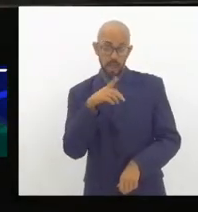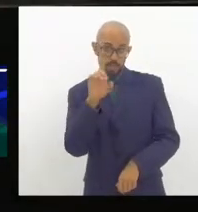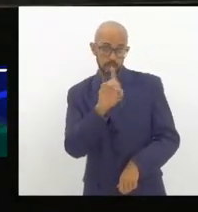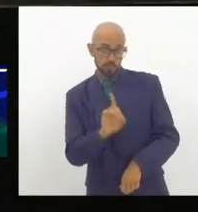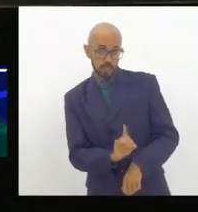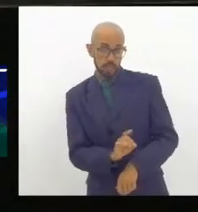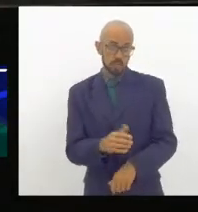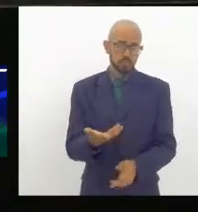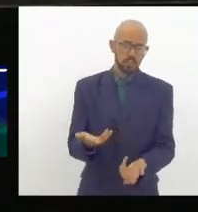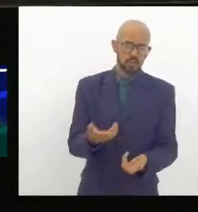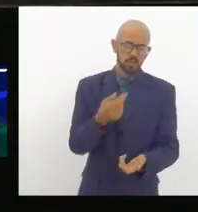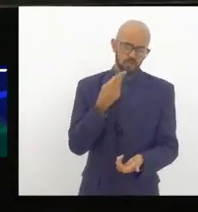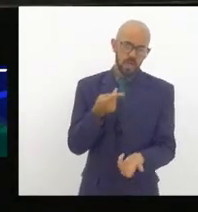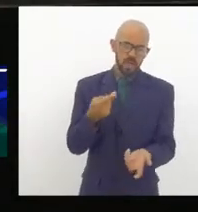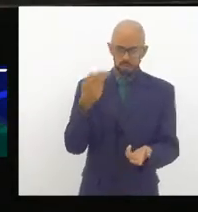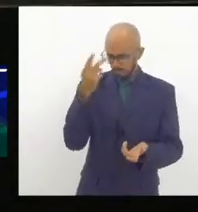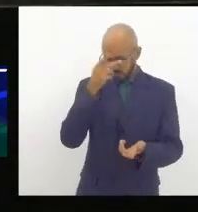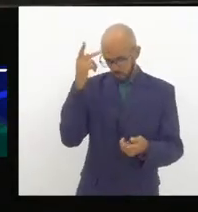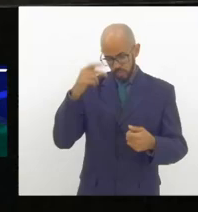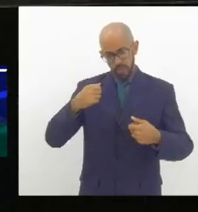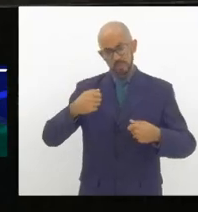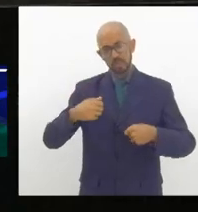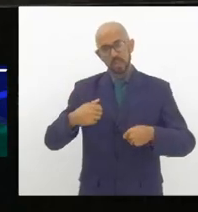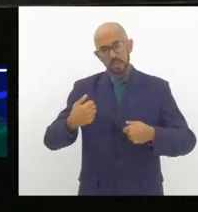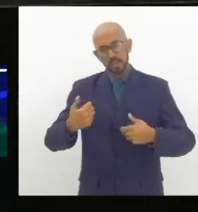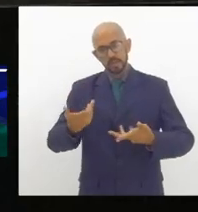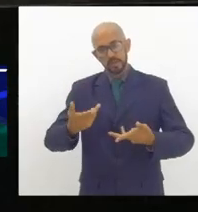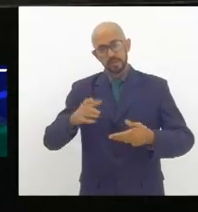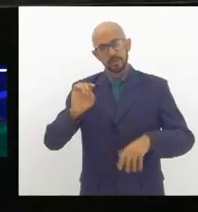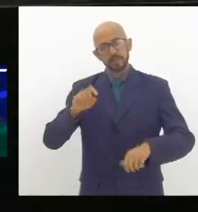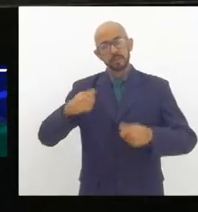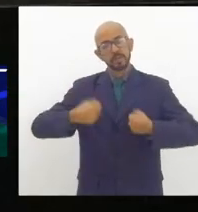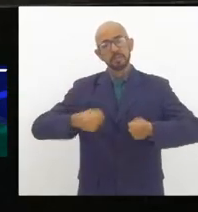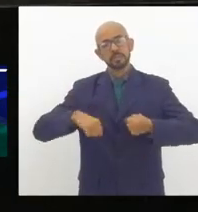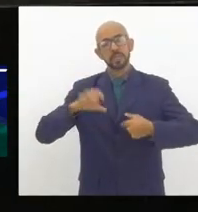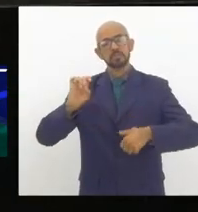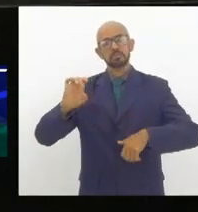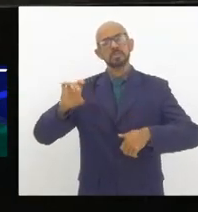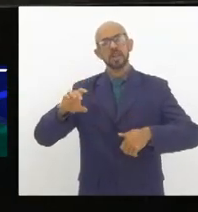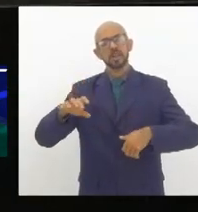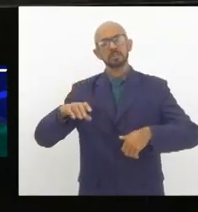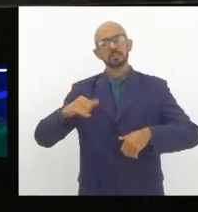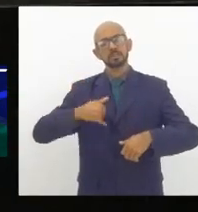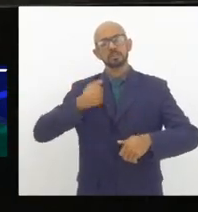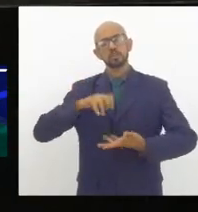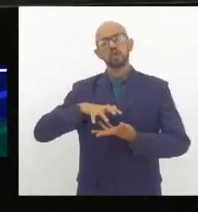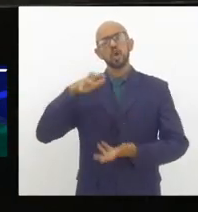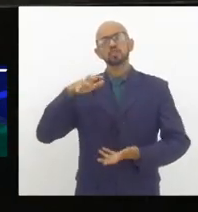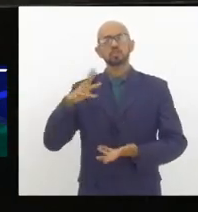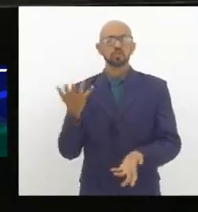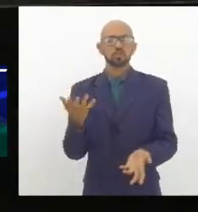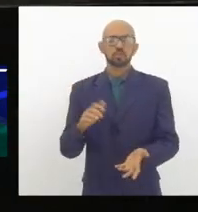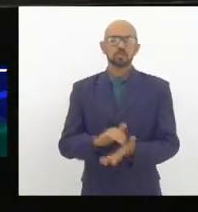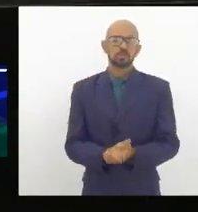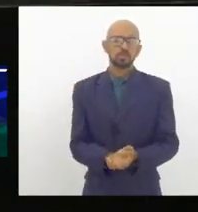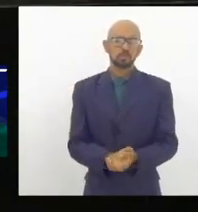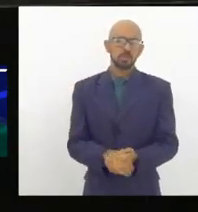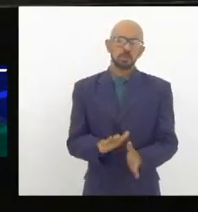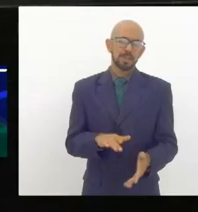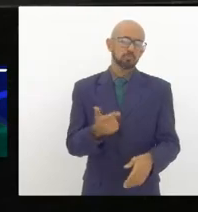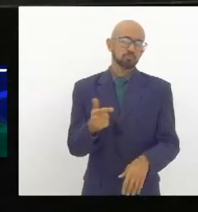fala tanto em pessoas que têm necessidades especiais falam tanto os idosos e não se coloca aqui